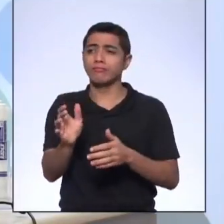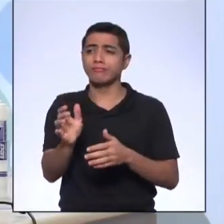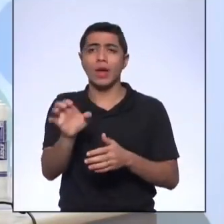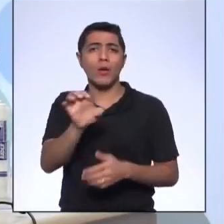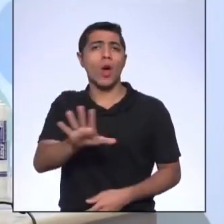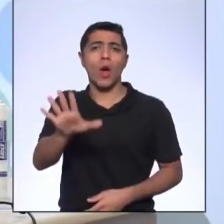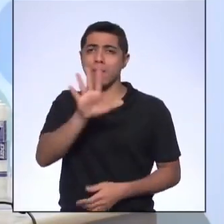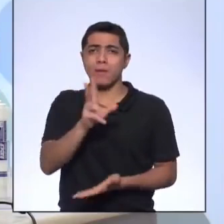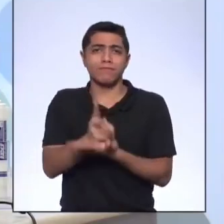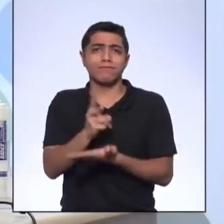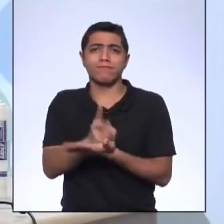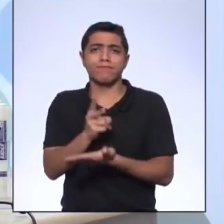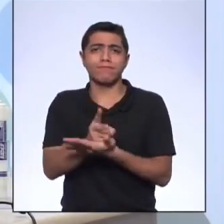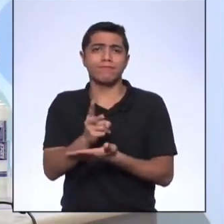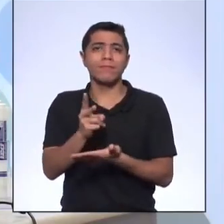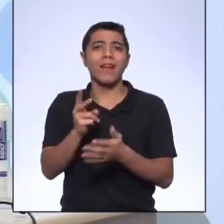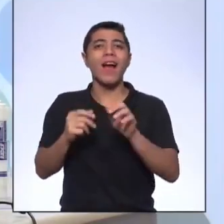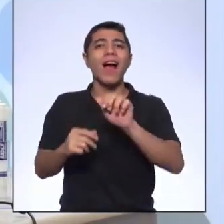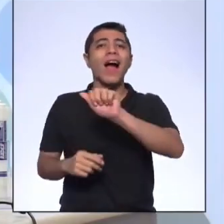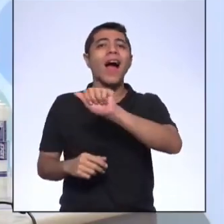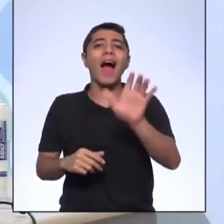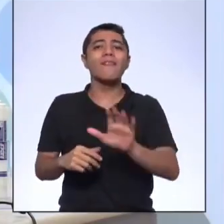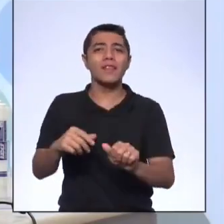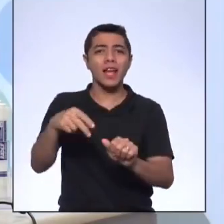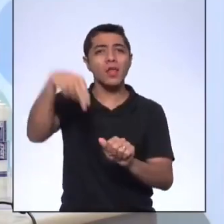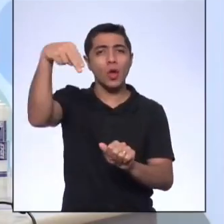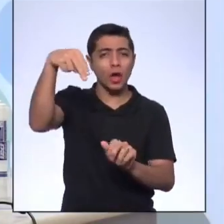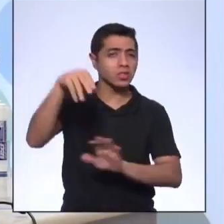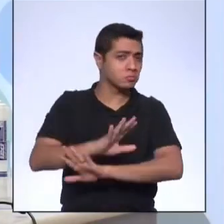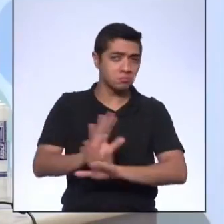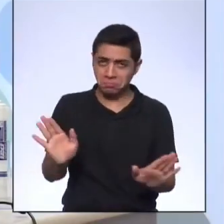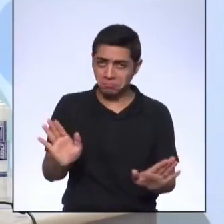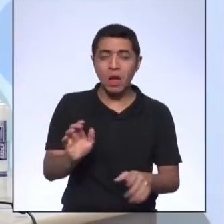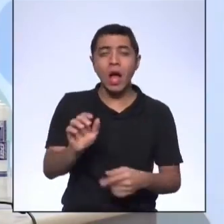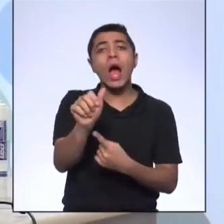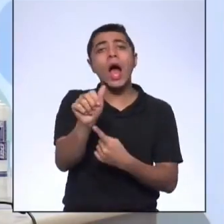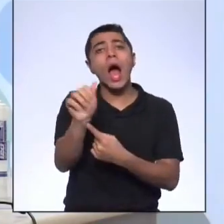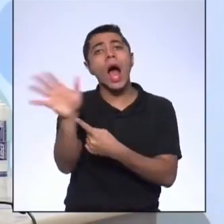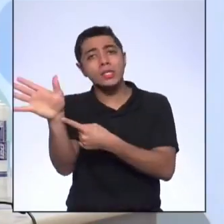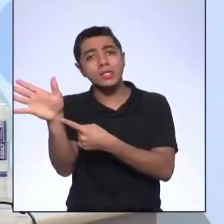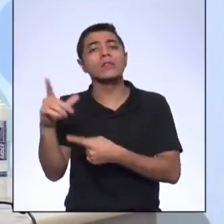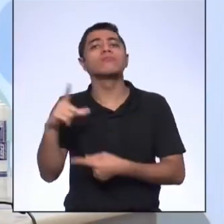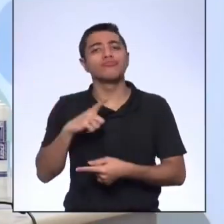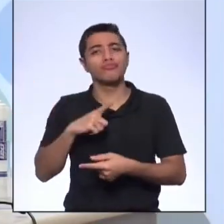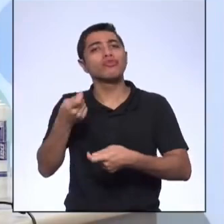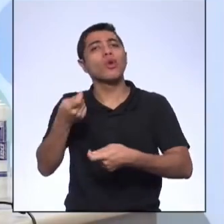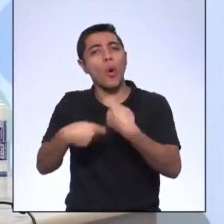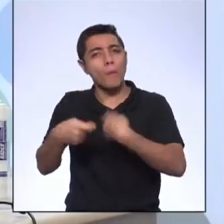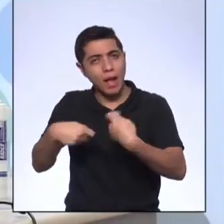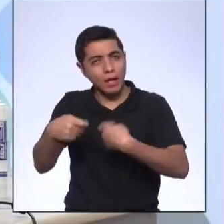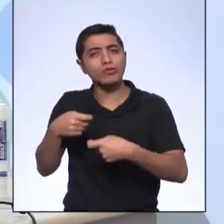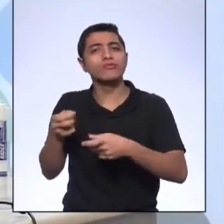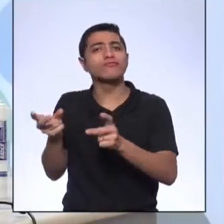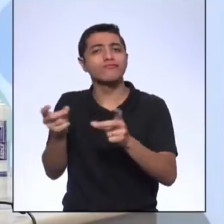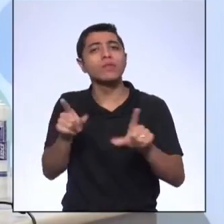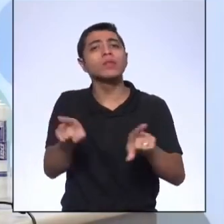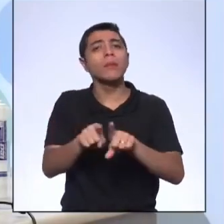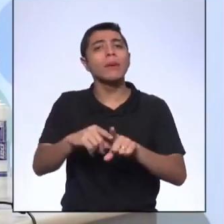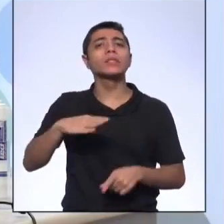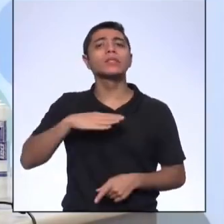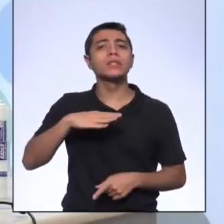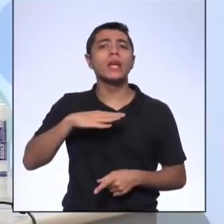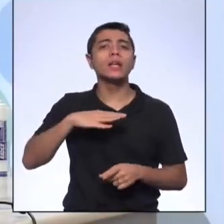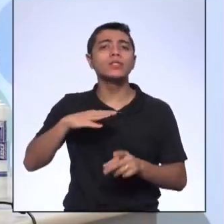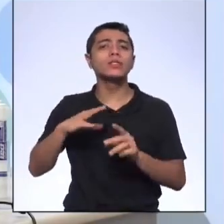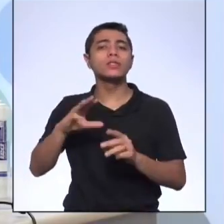da África, né, a região ali da Ásia, onde tinha exatamente comércio das especiarias, onde tinha Jerusalém, e mais nada. Então,